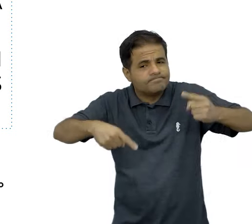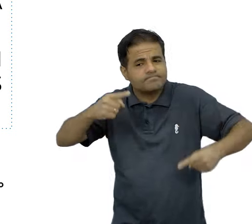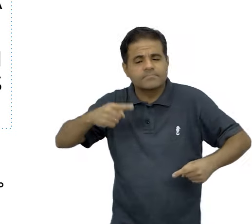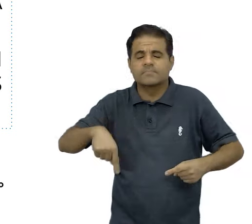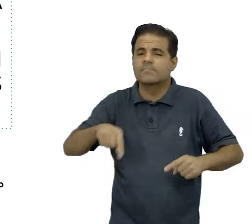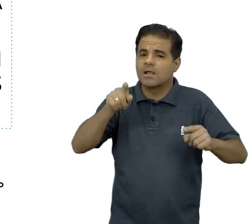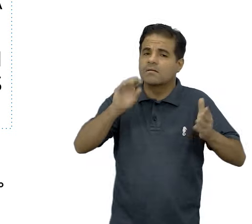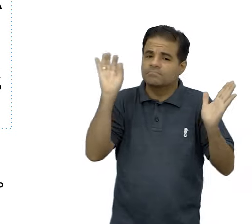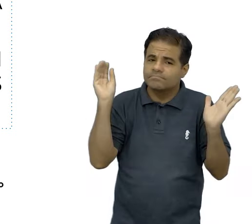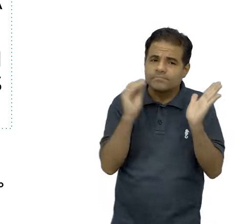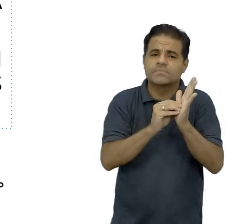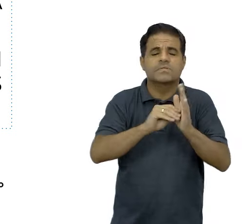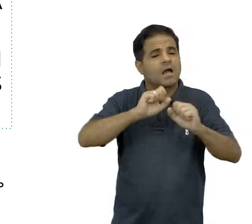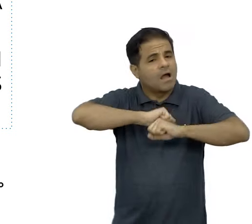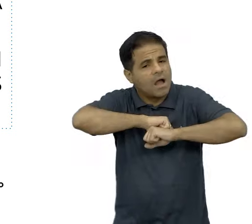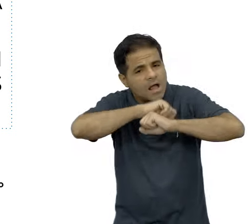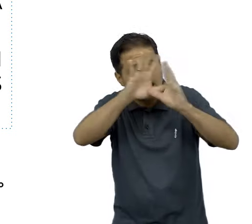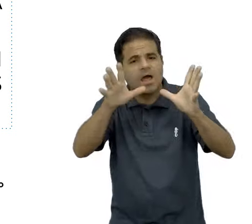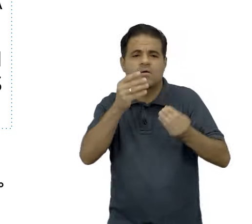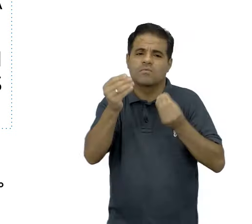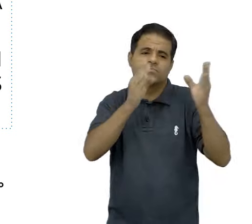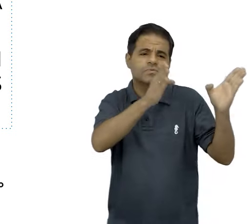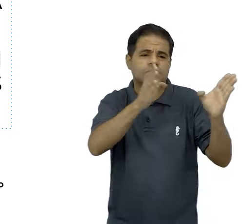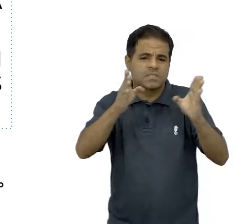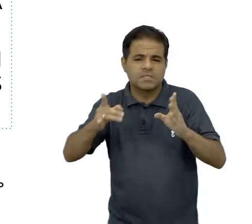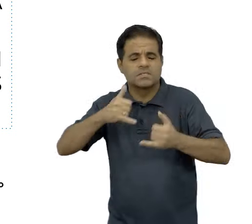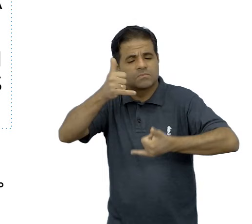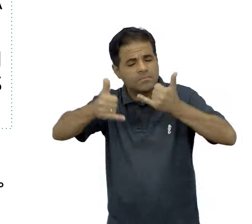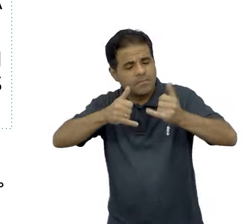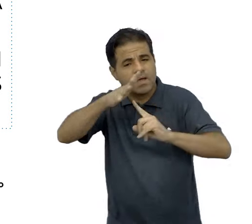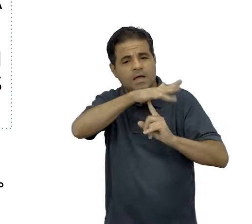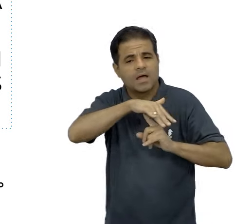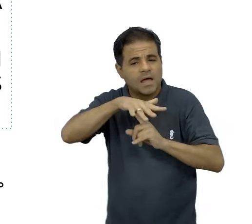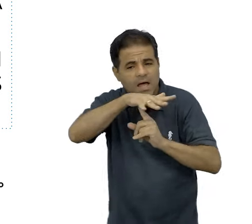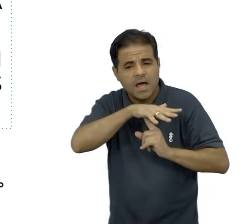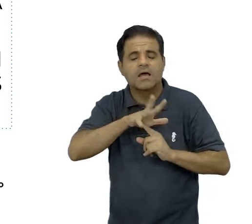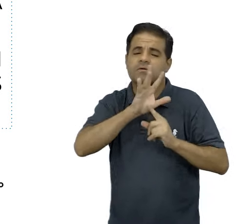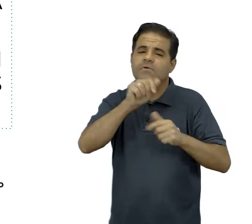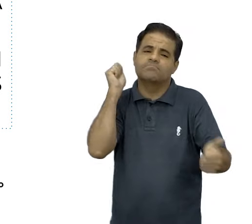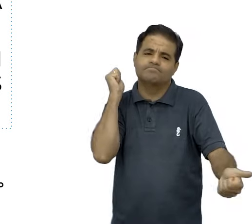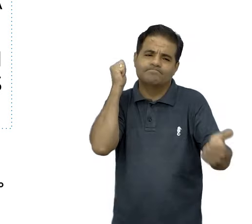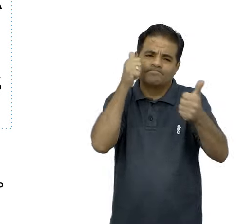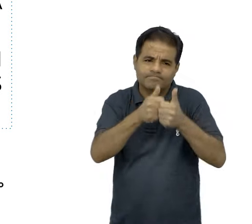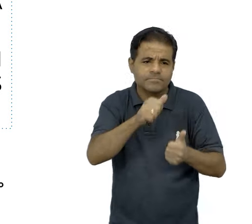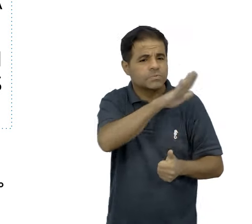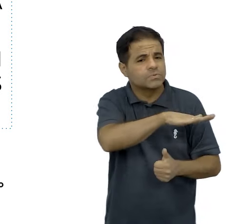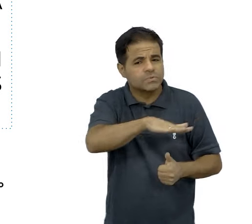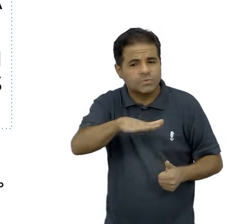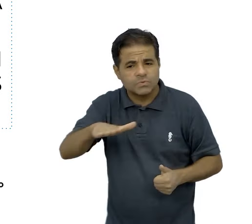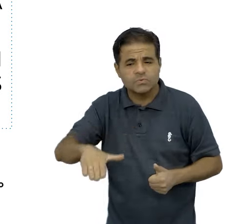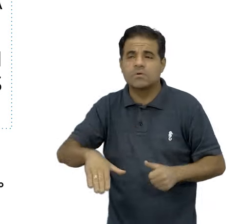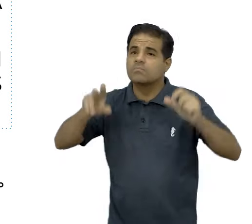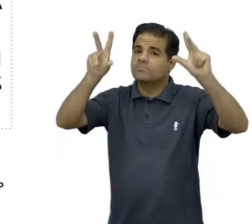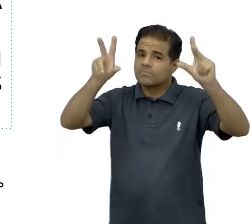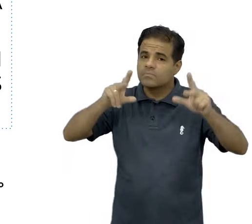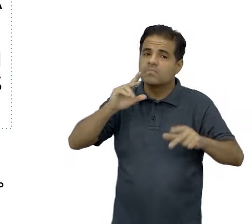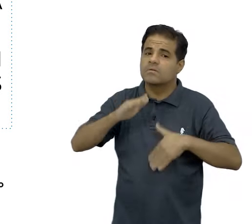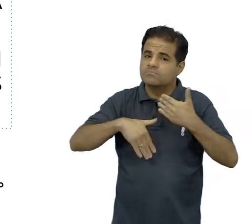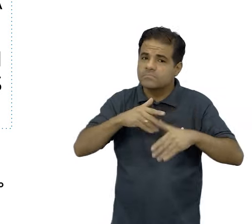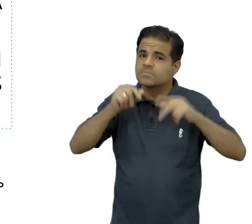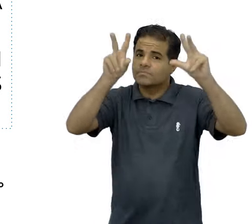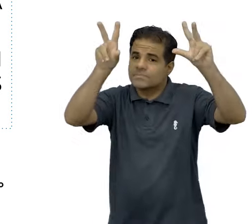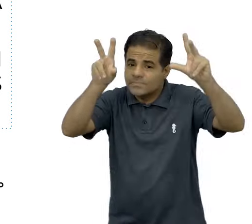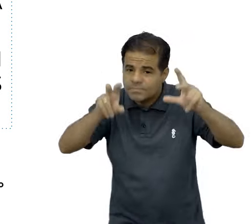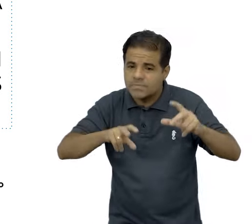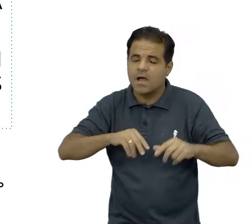Para deixar claro como se organiza um parque, né? E isso vai aproximar as crianças da temática que vai